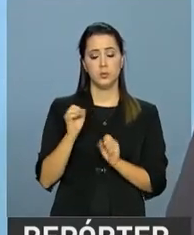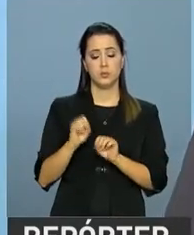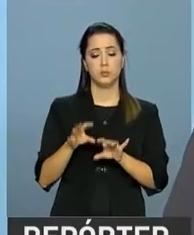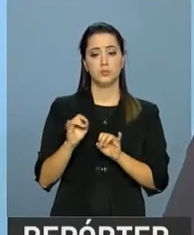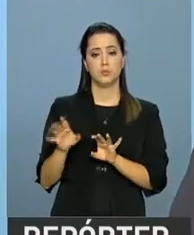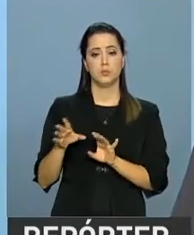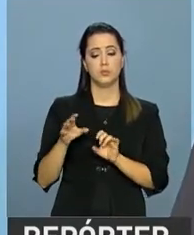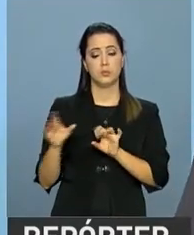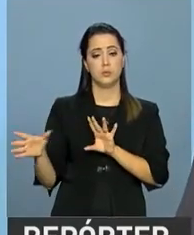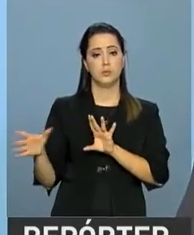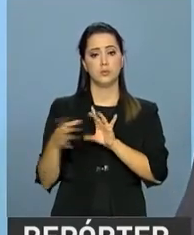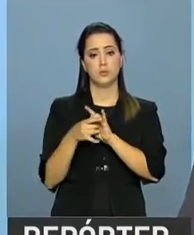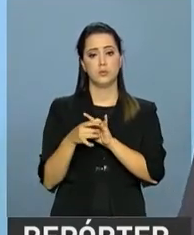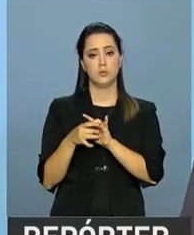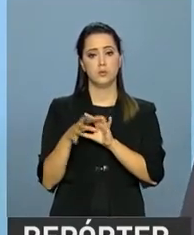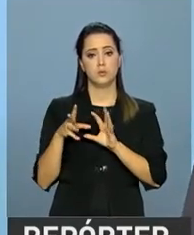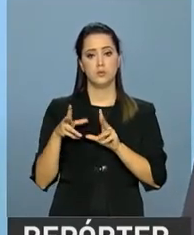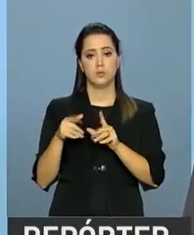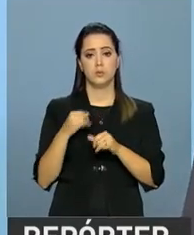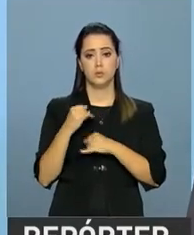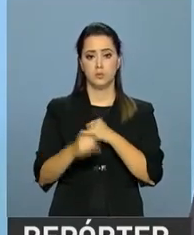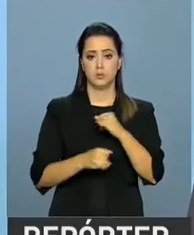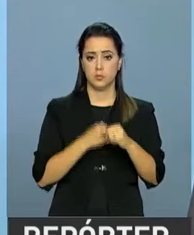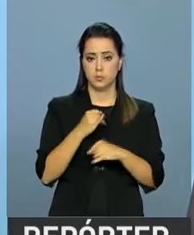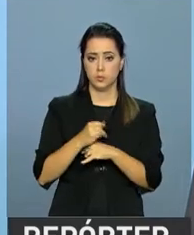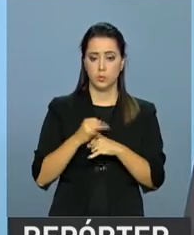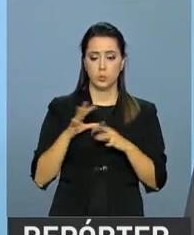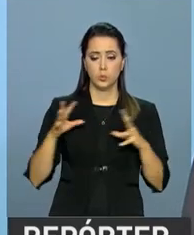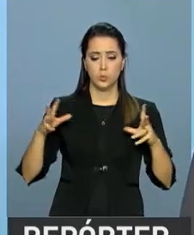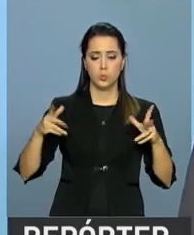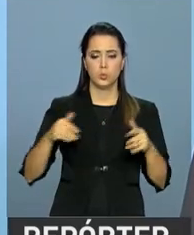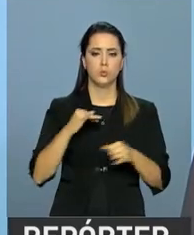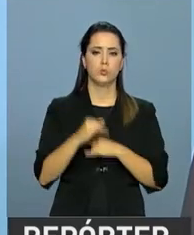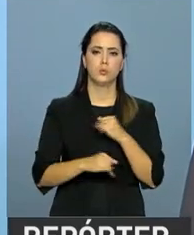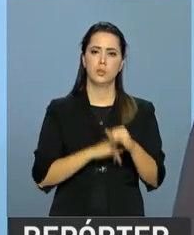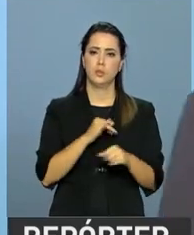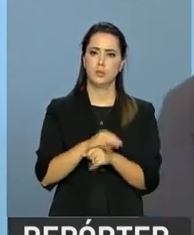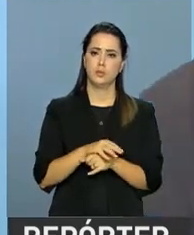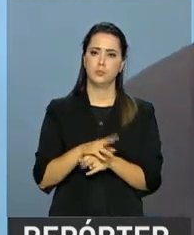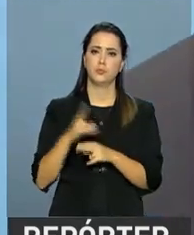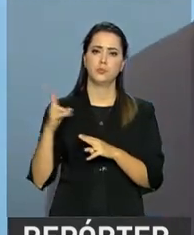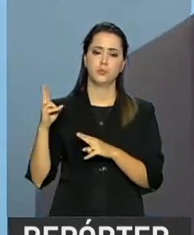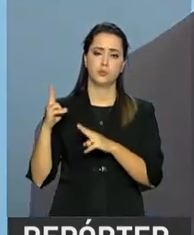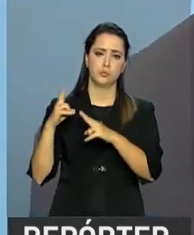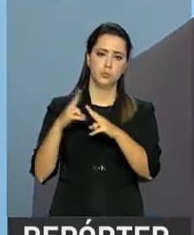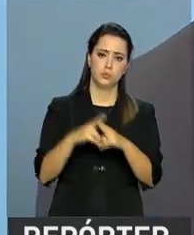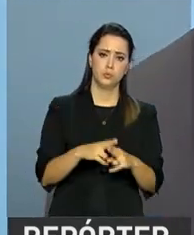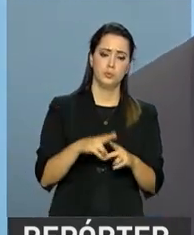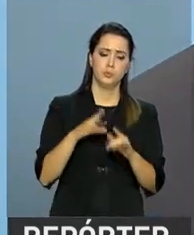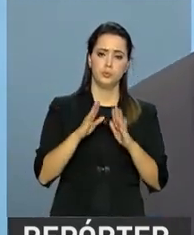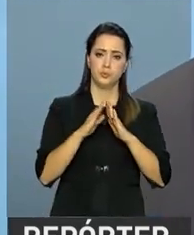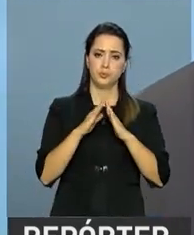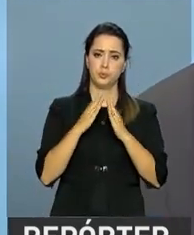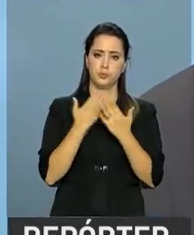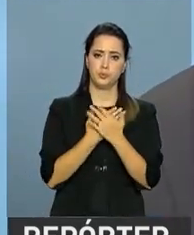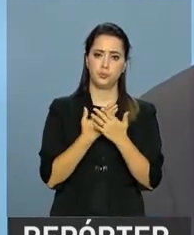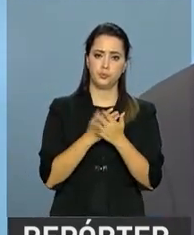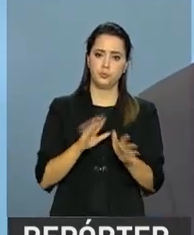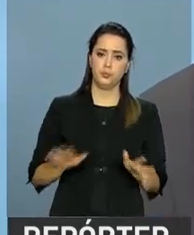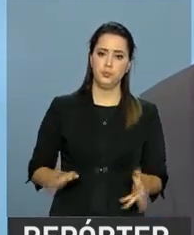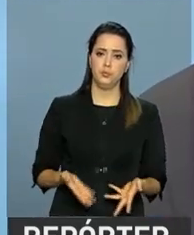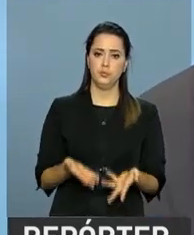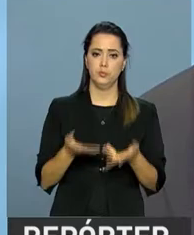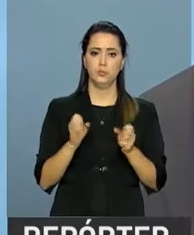o acesso à internet de alta velocidade nas escolas e incentivar a formação de professores para práticas